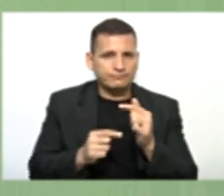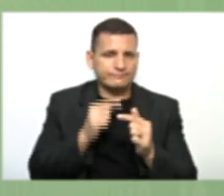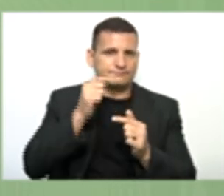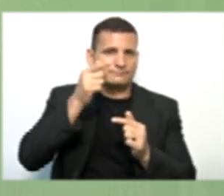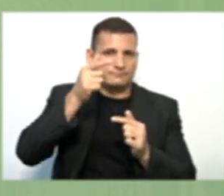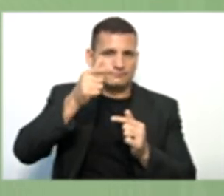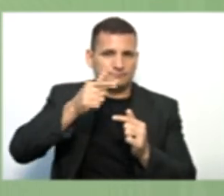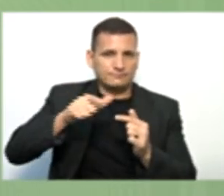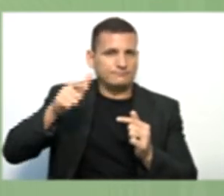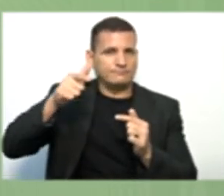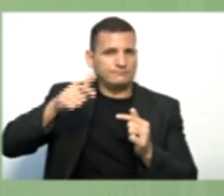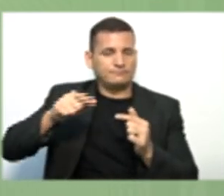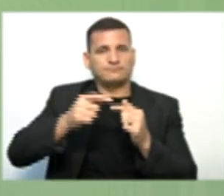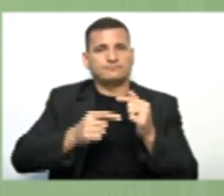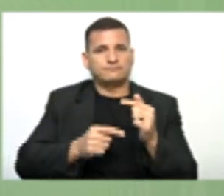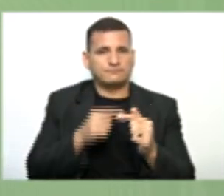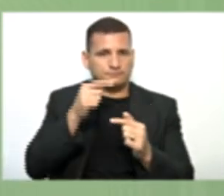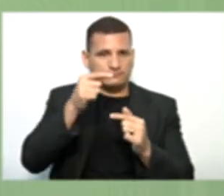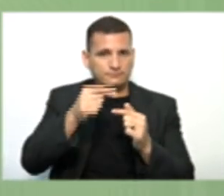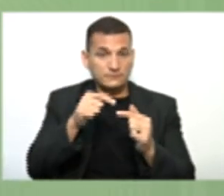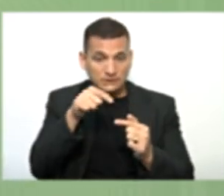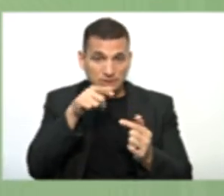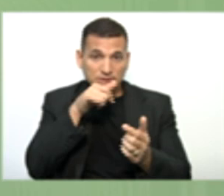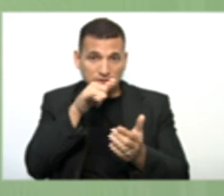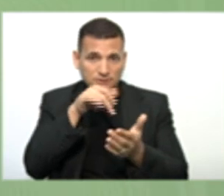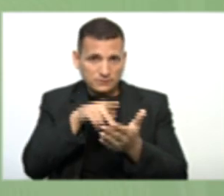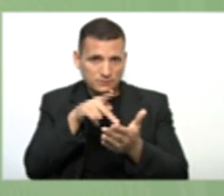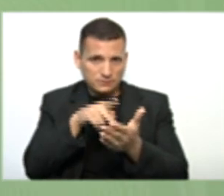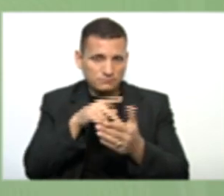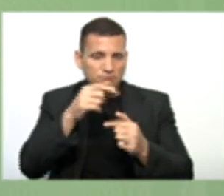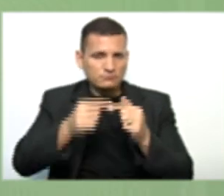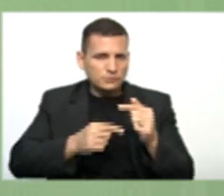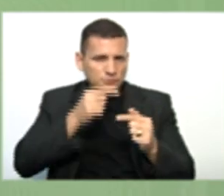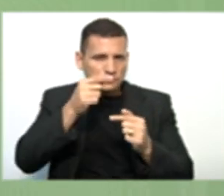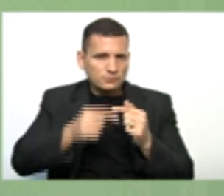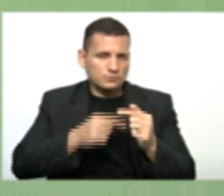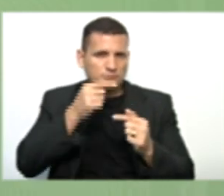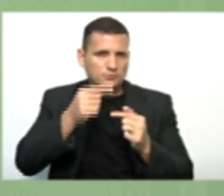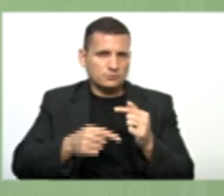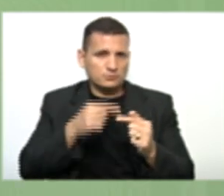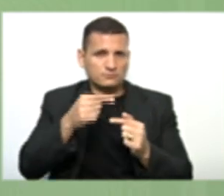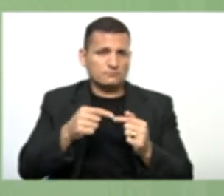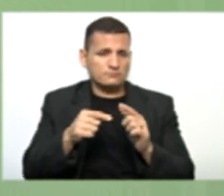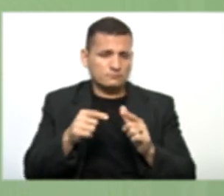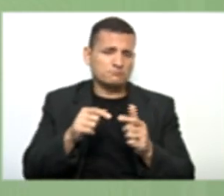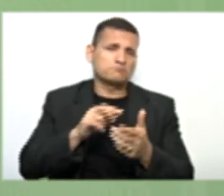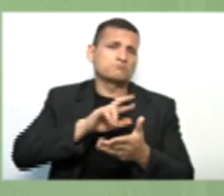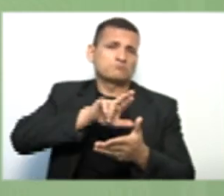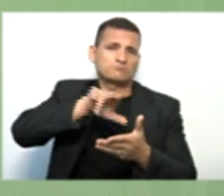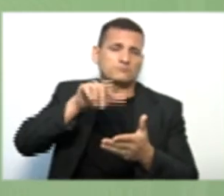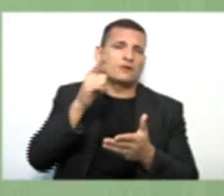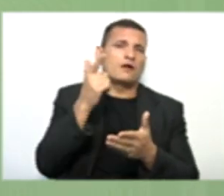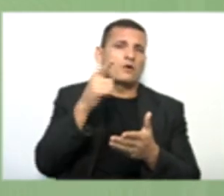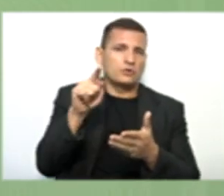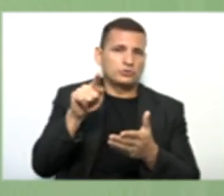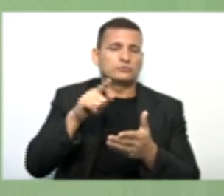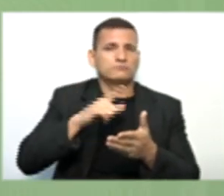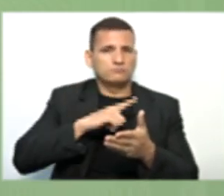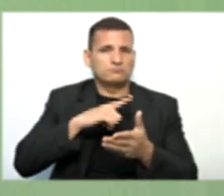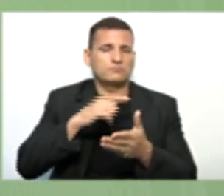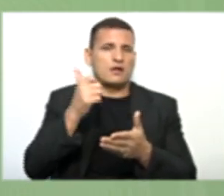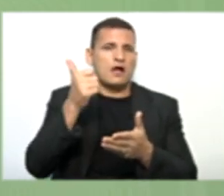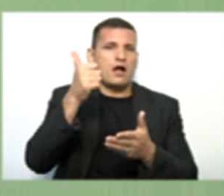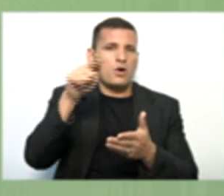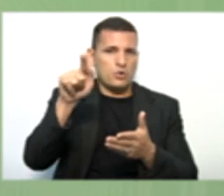repetição enquanto uma condição for verdadeira. Isso se aplica a muitos algoritmos, pessoal. Você não tem noção de quantos algoritmos a